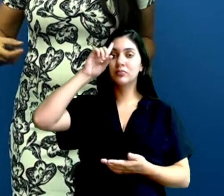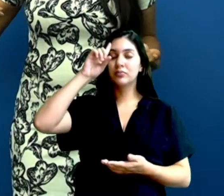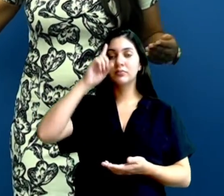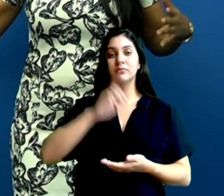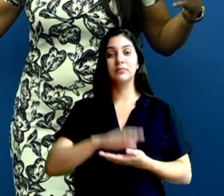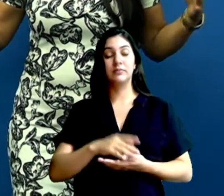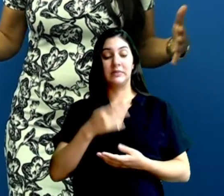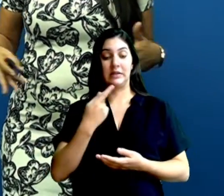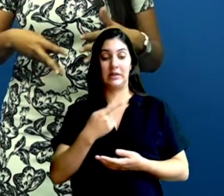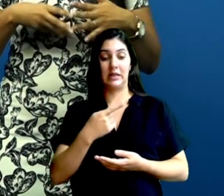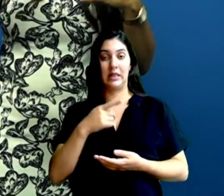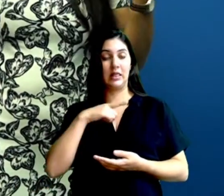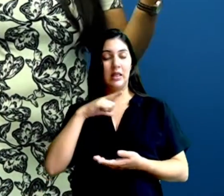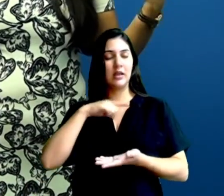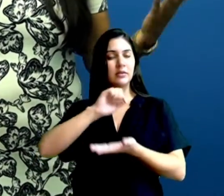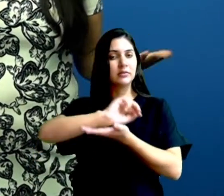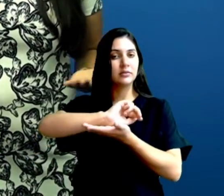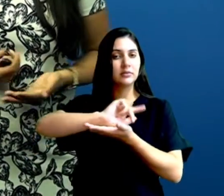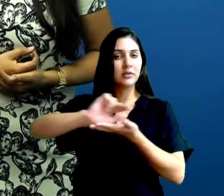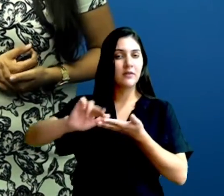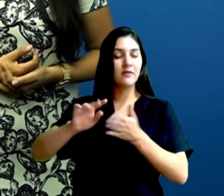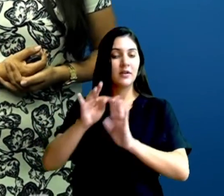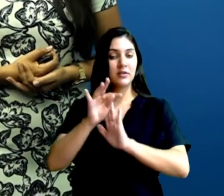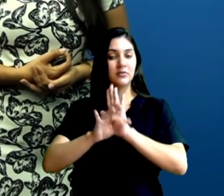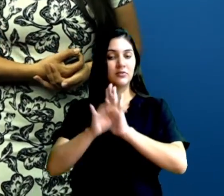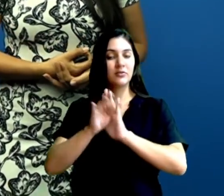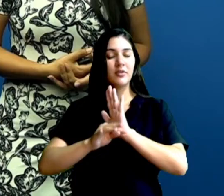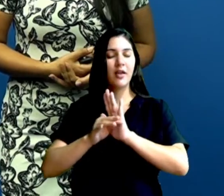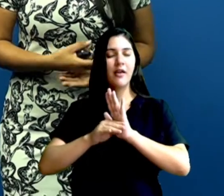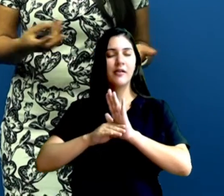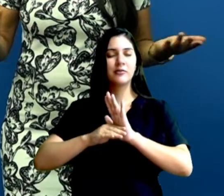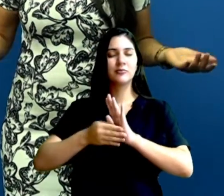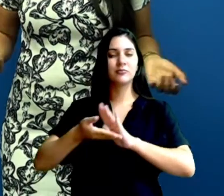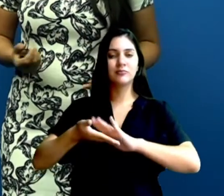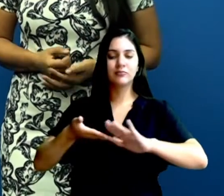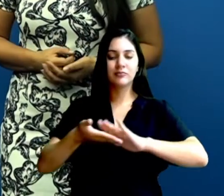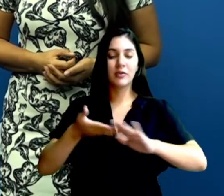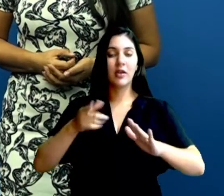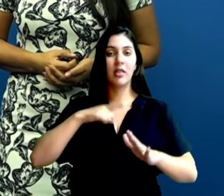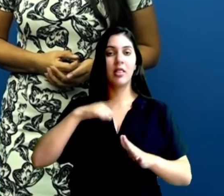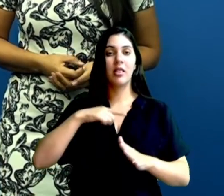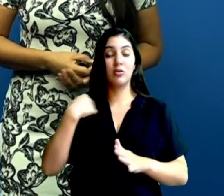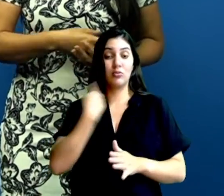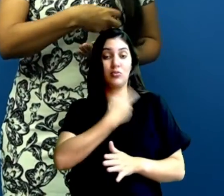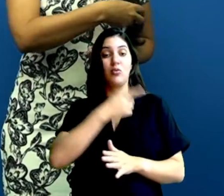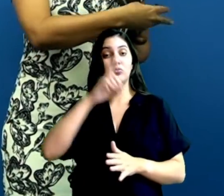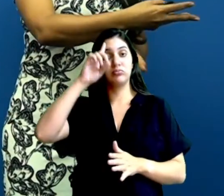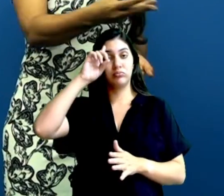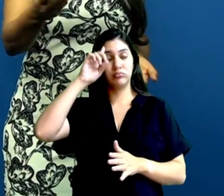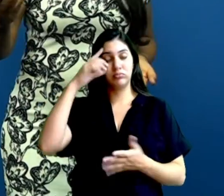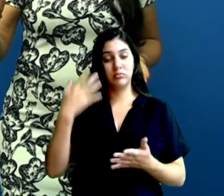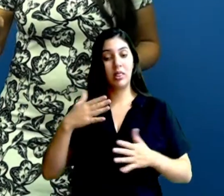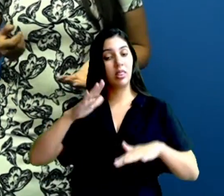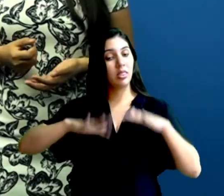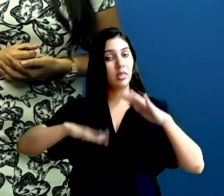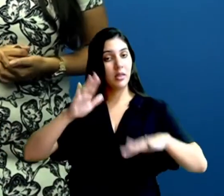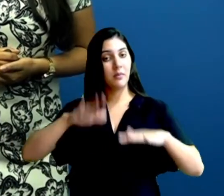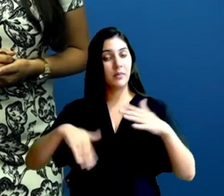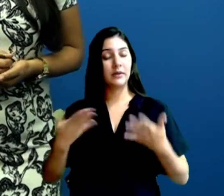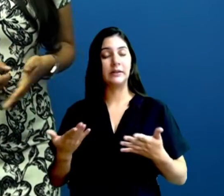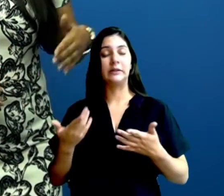dia. Existem diversos textos que circulam no nosso cotidiano. Dependendo da